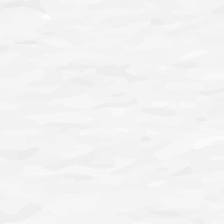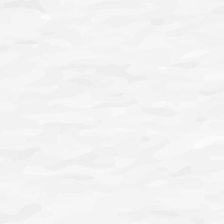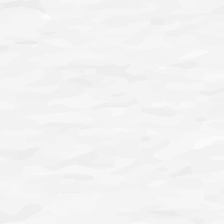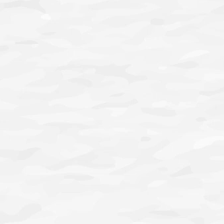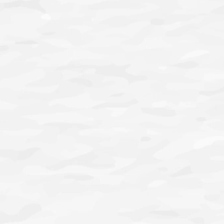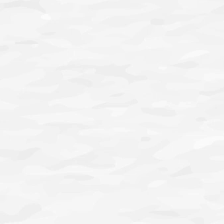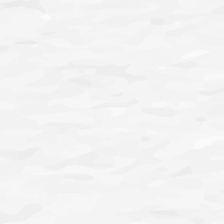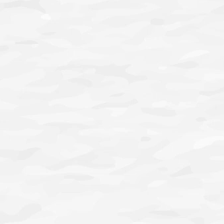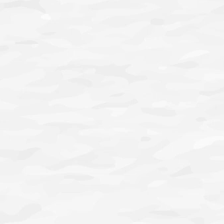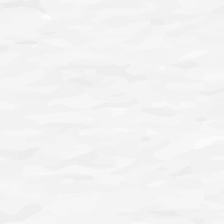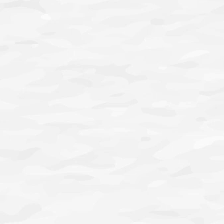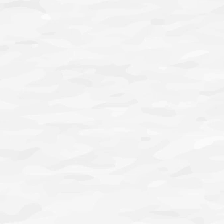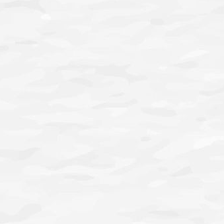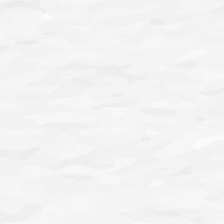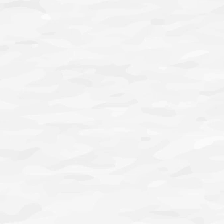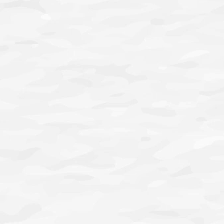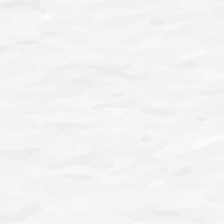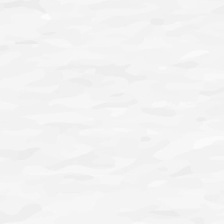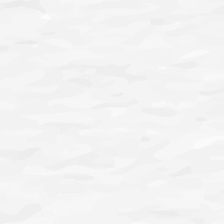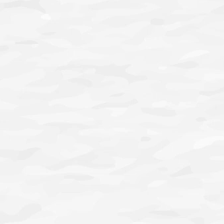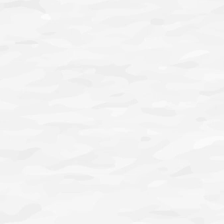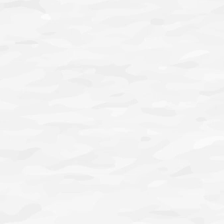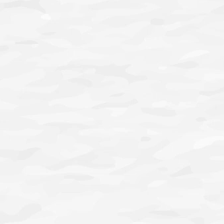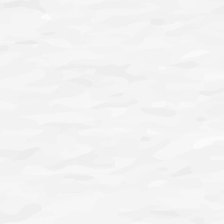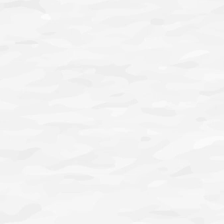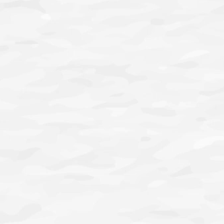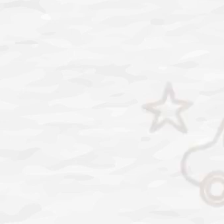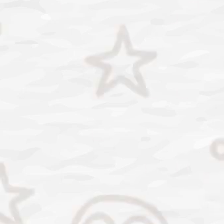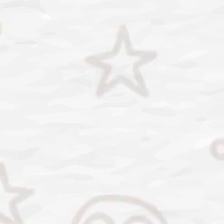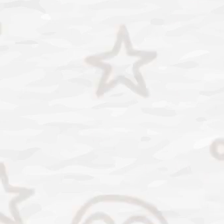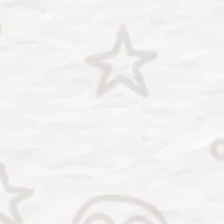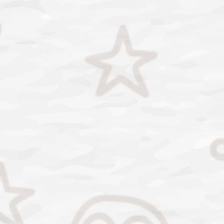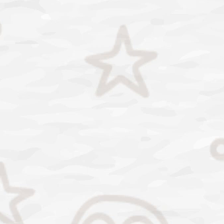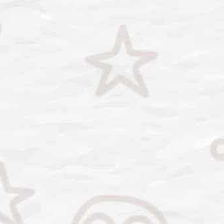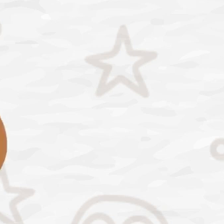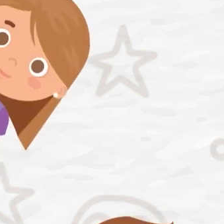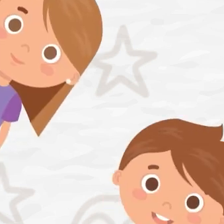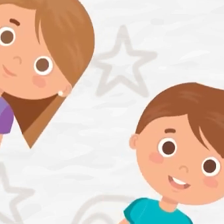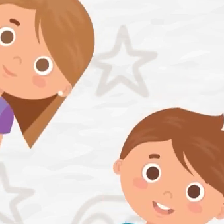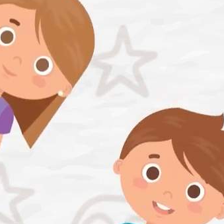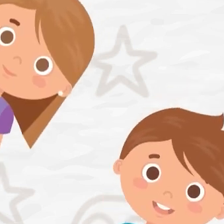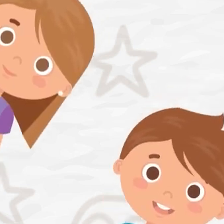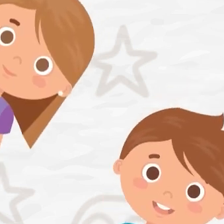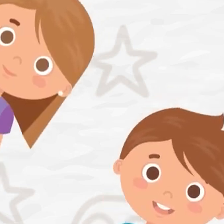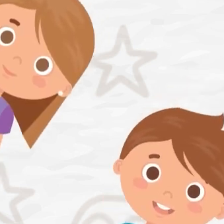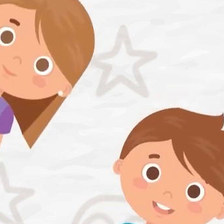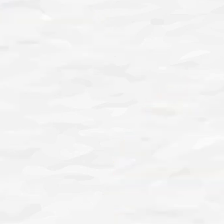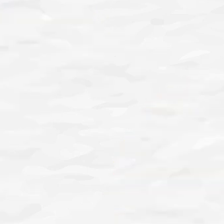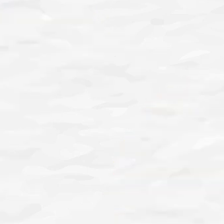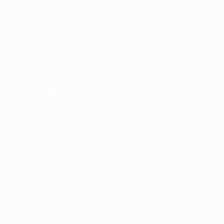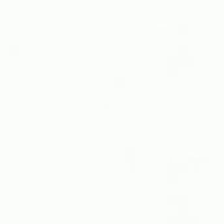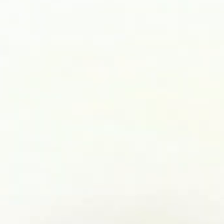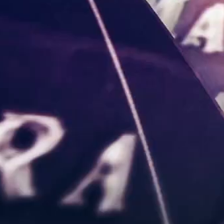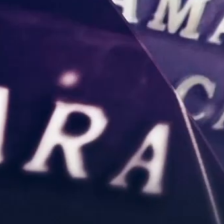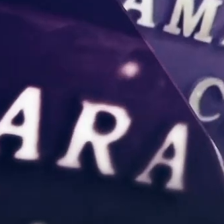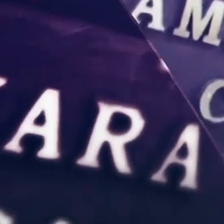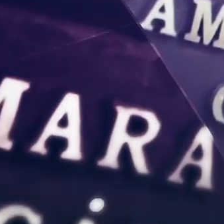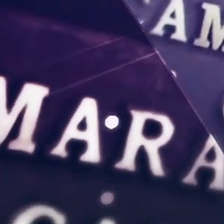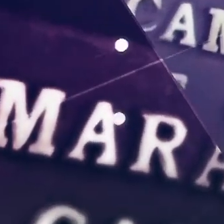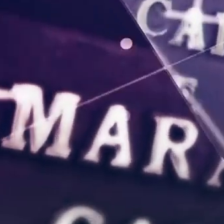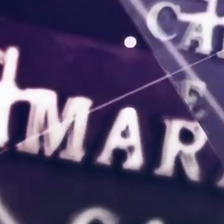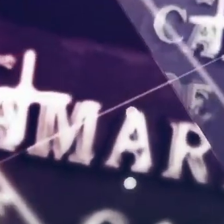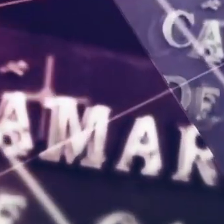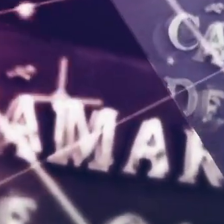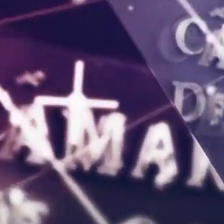até 1% do imposto de renda para o fundo. Juntos podemos fazer a diferença.